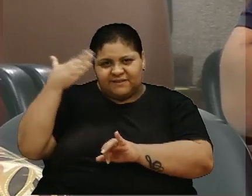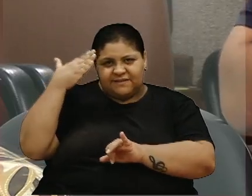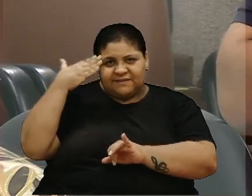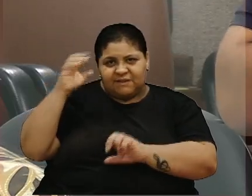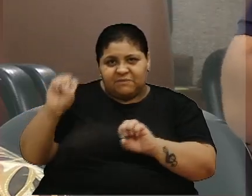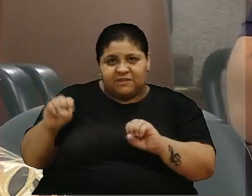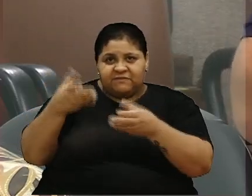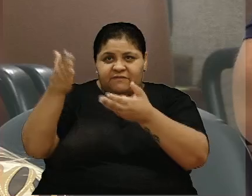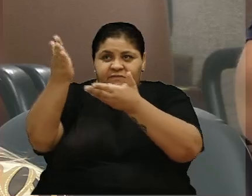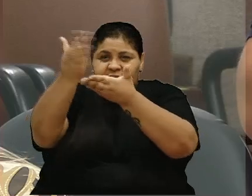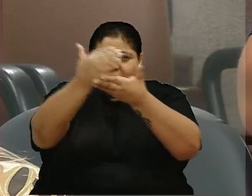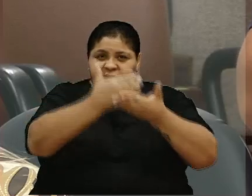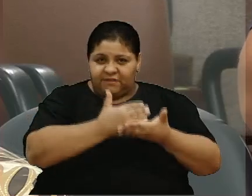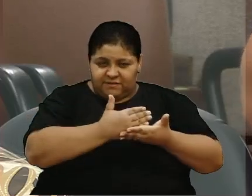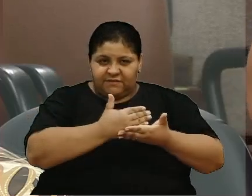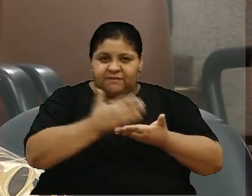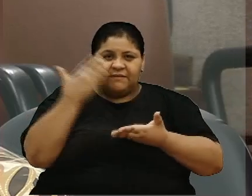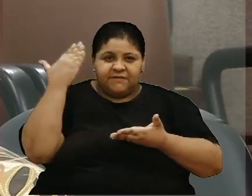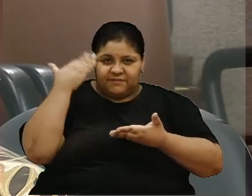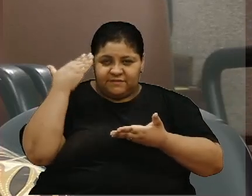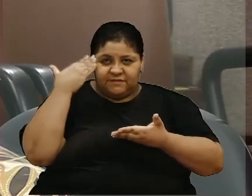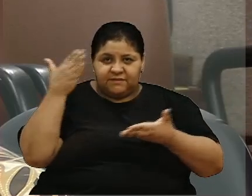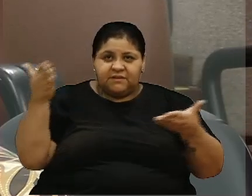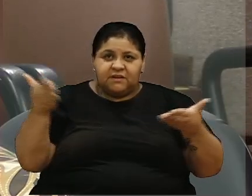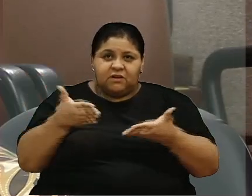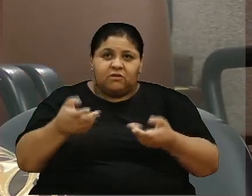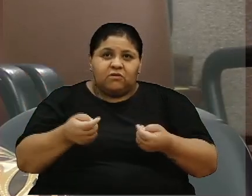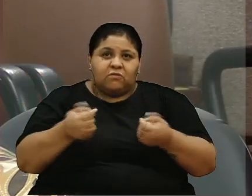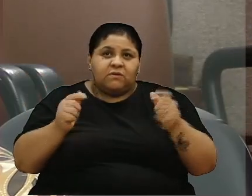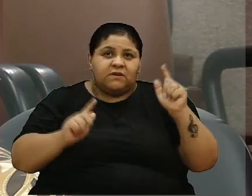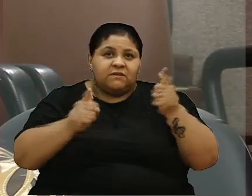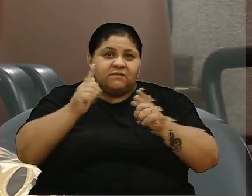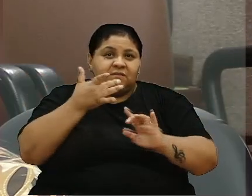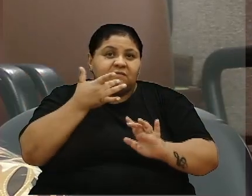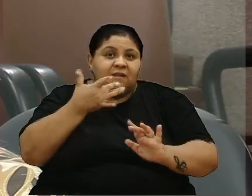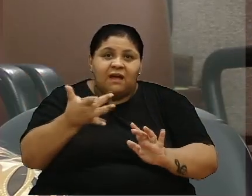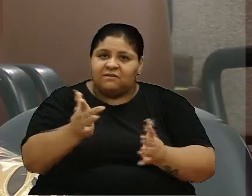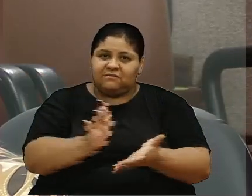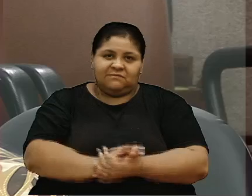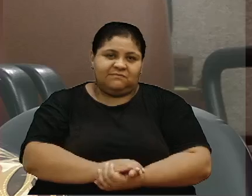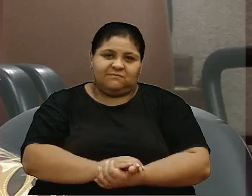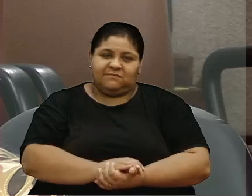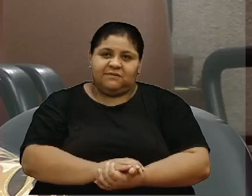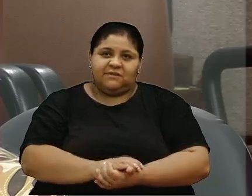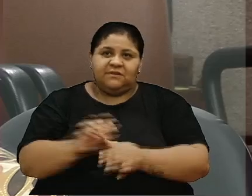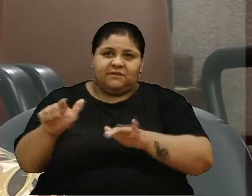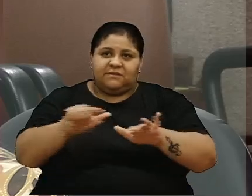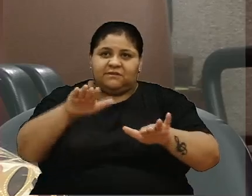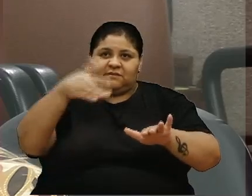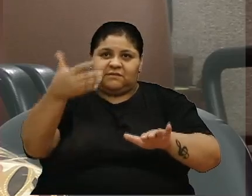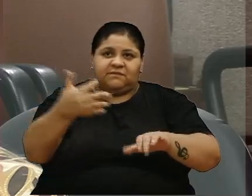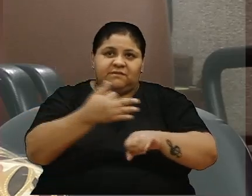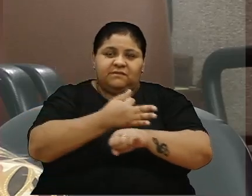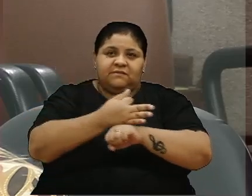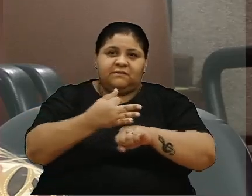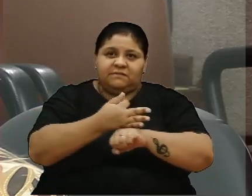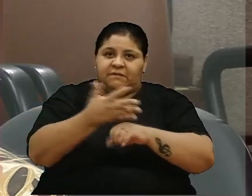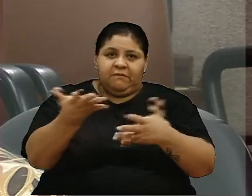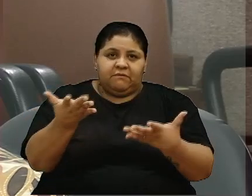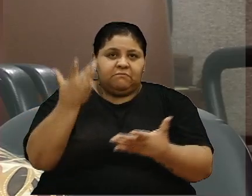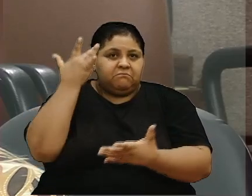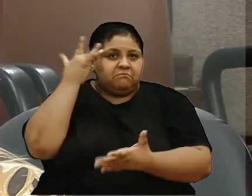festa das colheitas? Chegou até... Agora nós já temos carnaval, já está tarde. Já está tarde, semana que vem vai ser feriado, vai ter folga, não